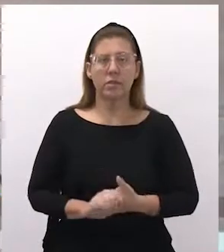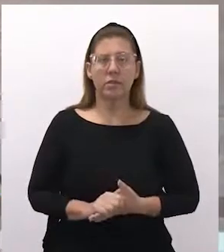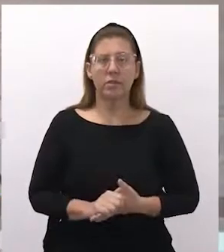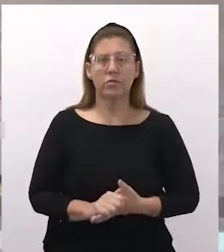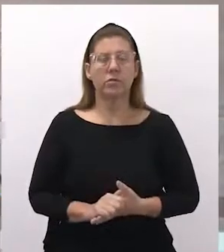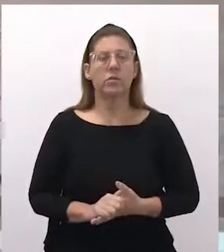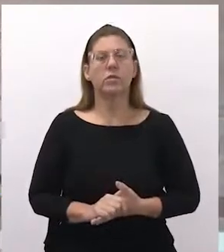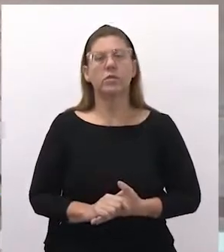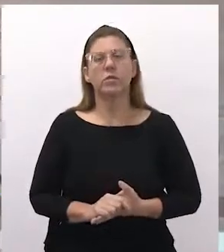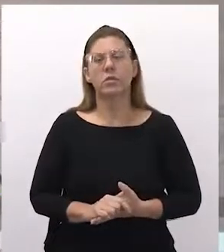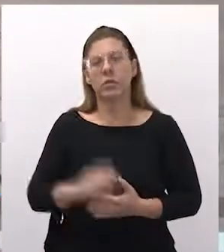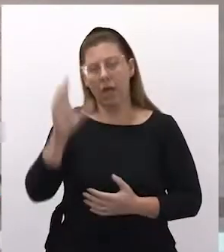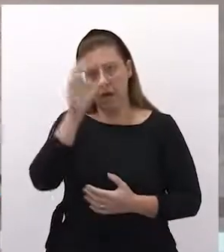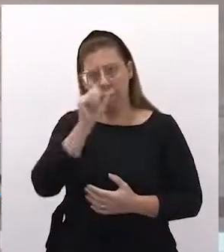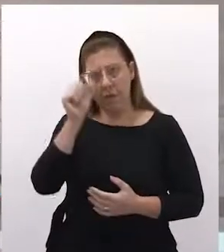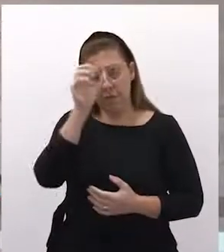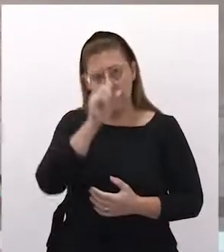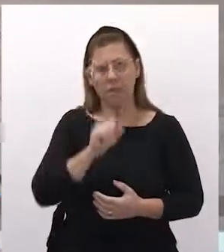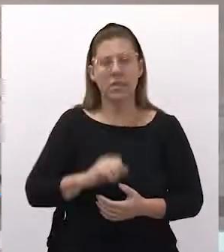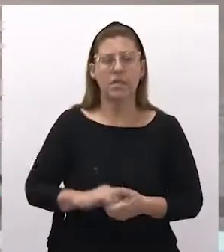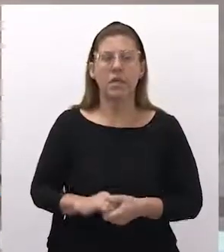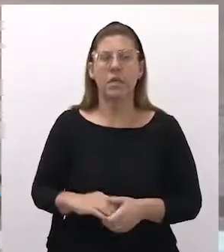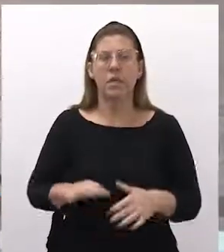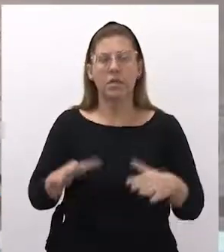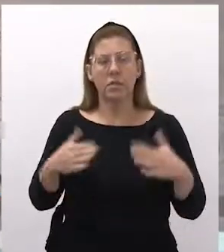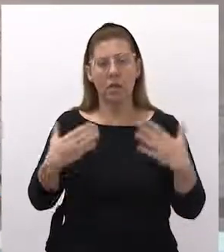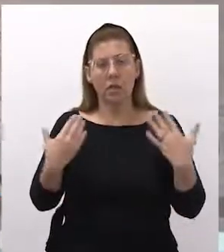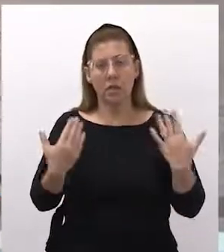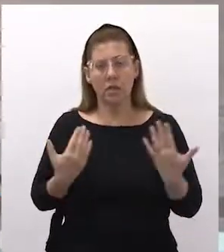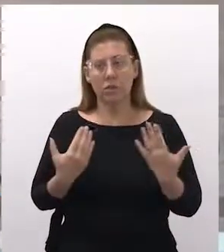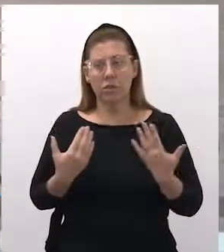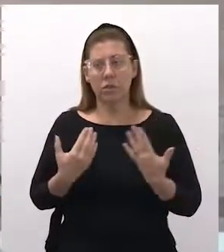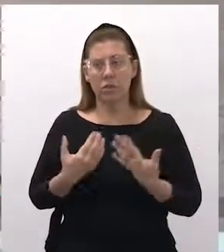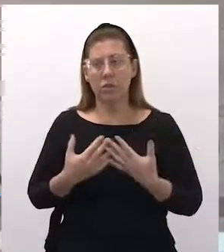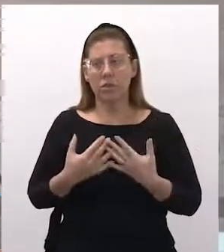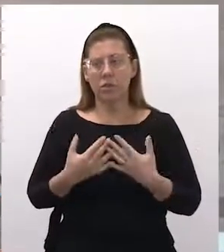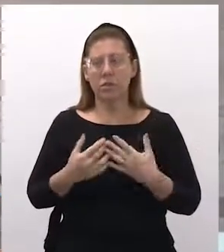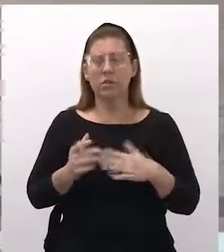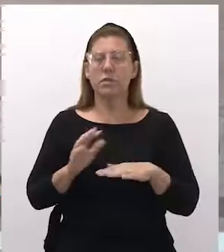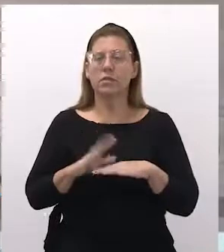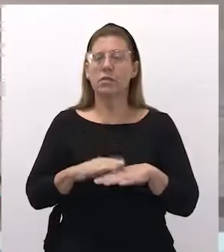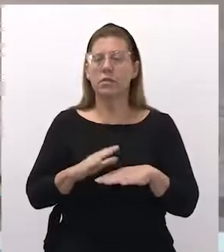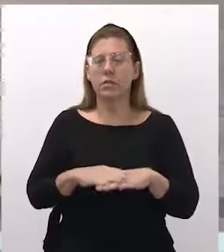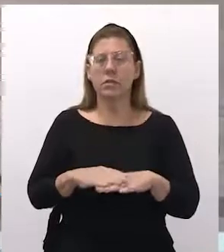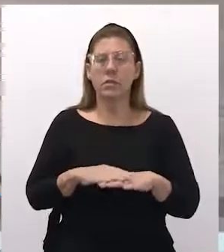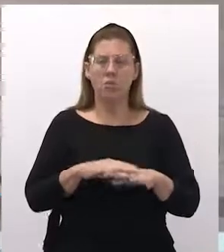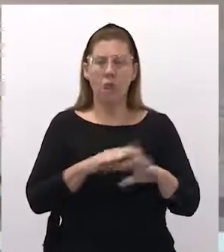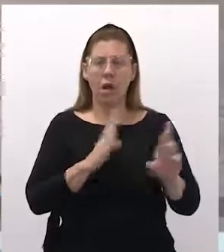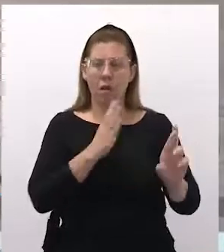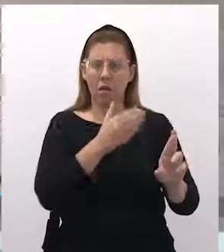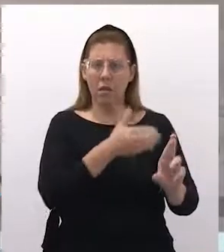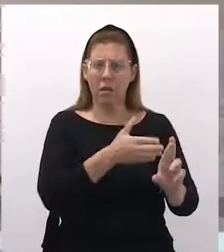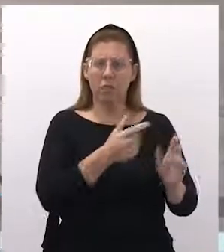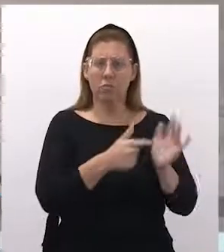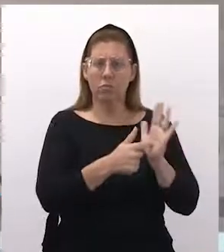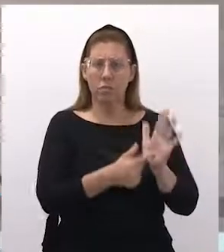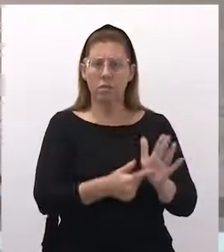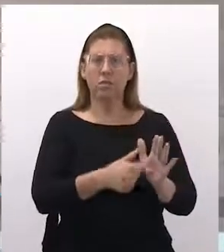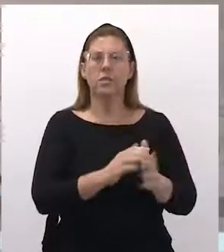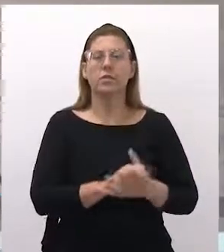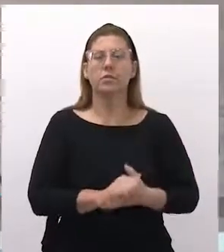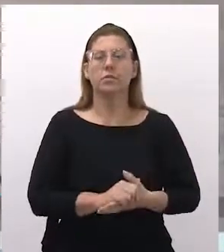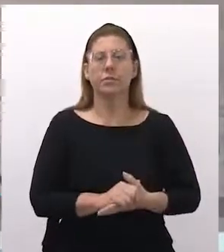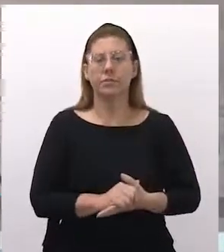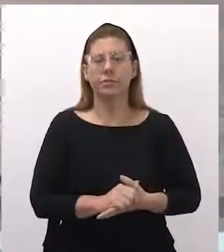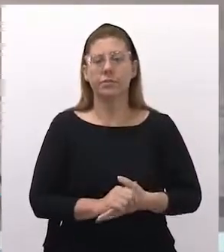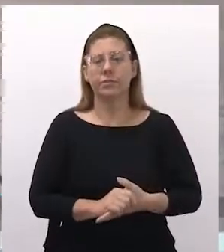da questão da aprendizagem, que eu disse que eu ia fazer uma referência, que eu acho que pode, que